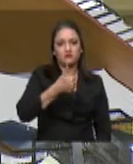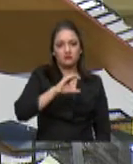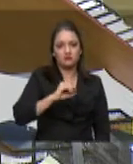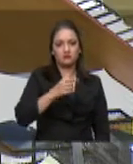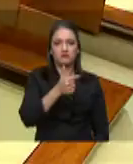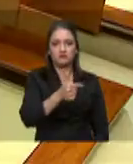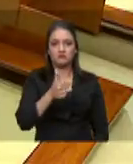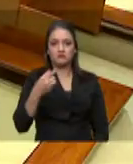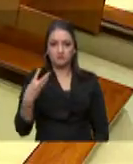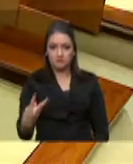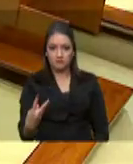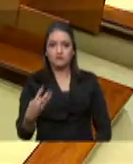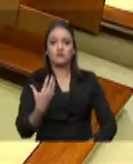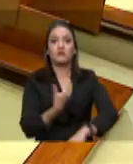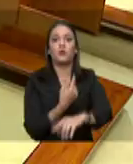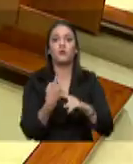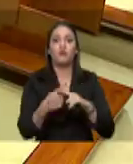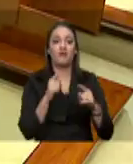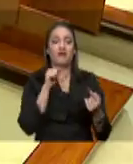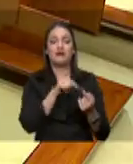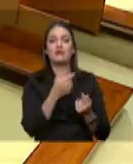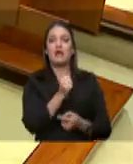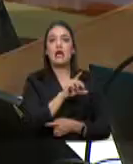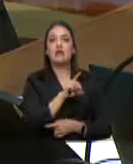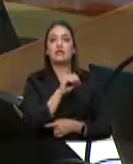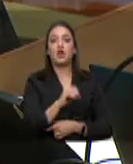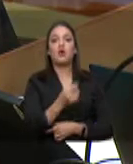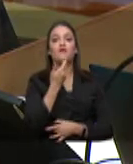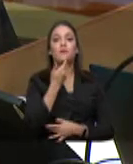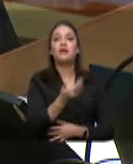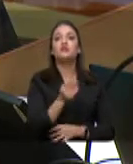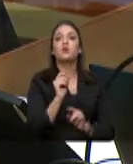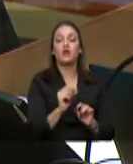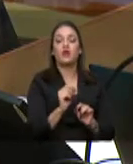2020. O autor da DO 59 faz os seguintes pedidos ao